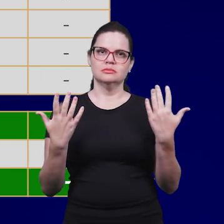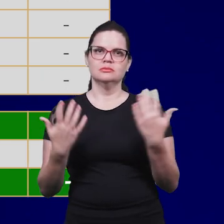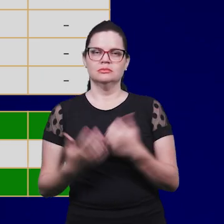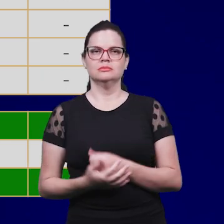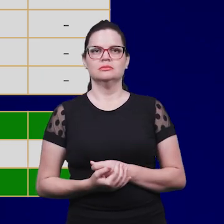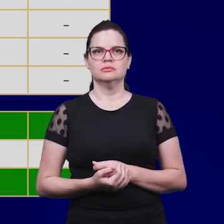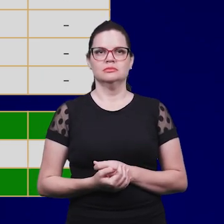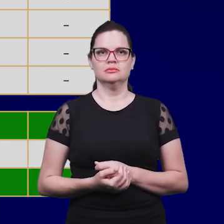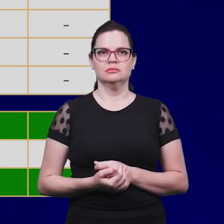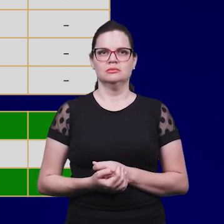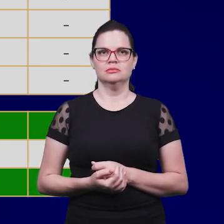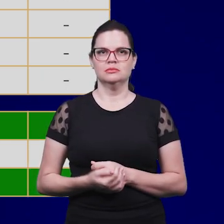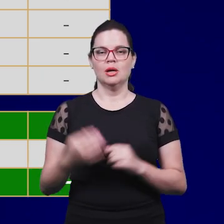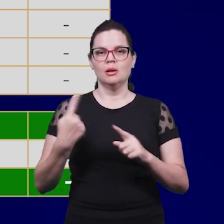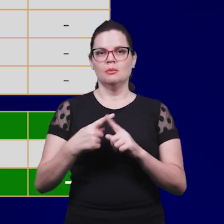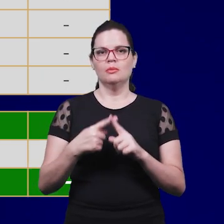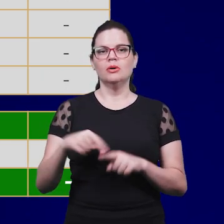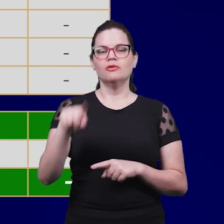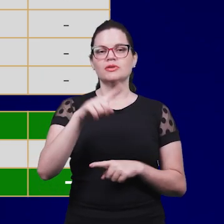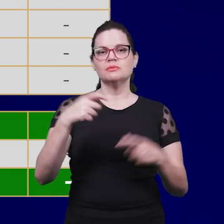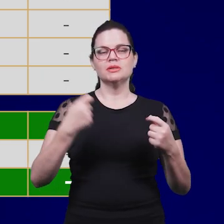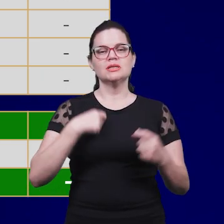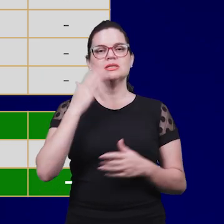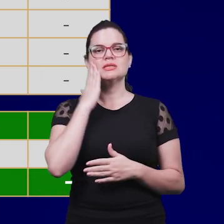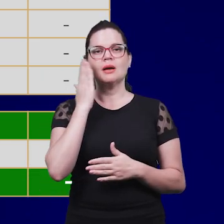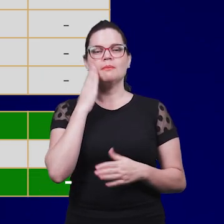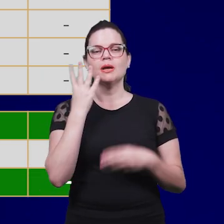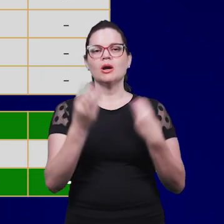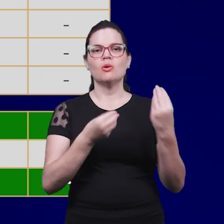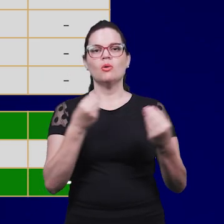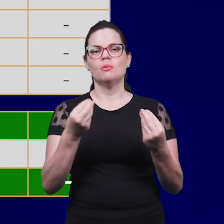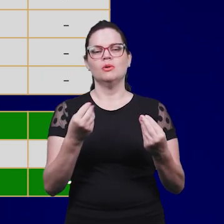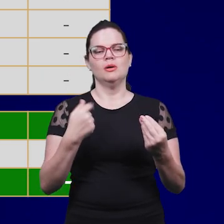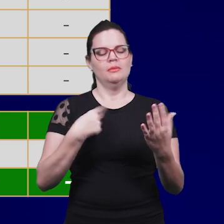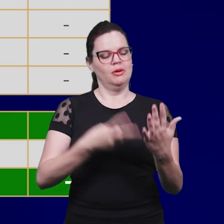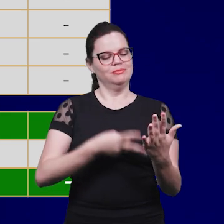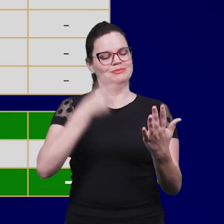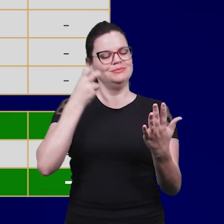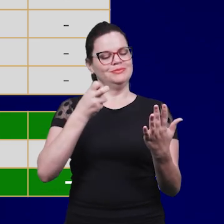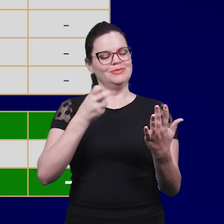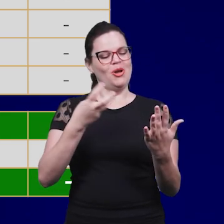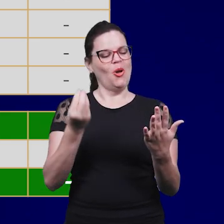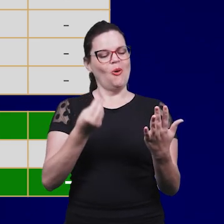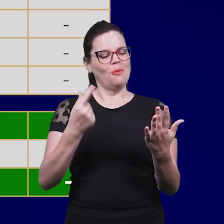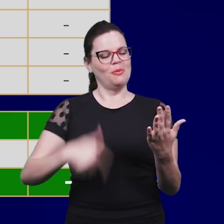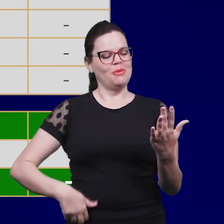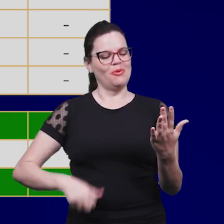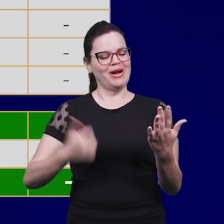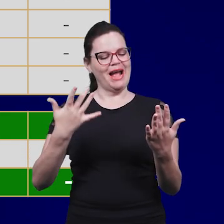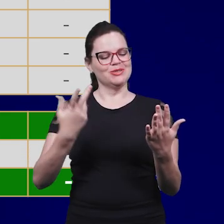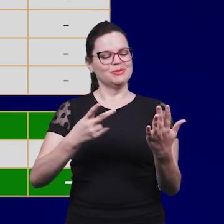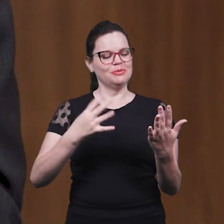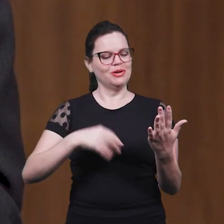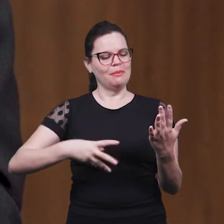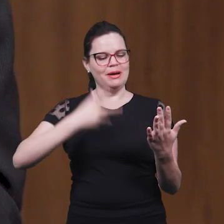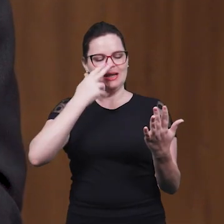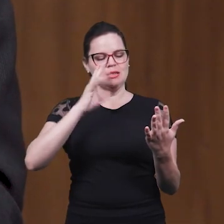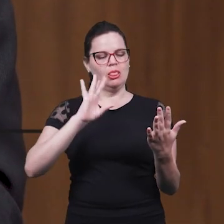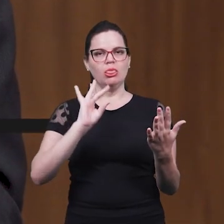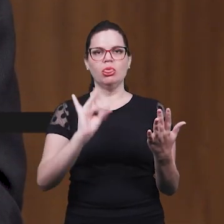nos permita conhecer para onde está indo toda a renda que produzimos. Muito bem.